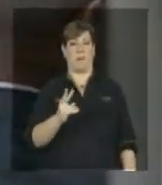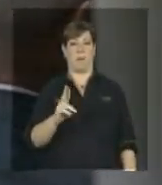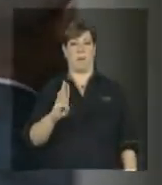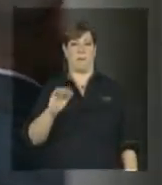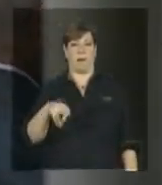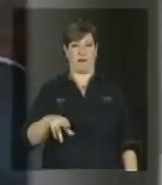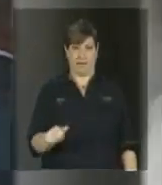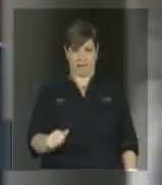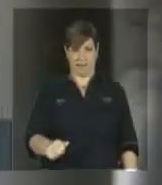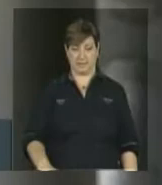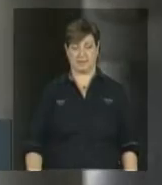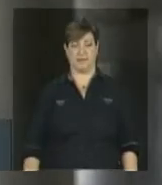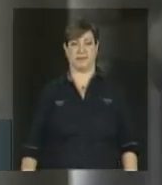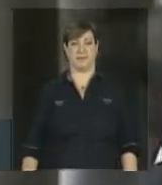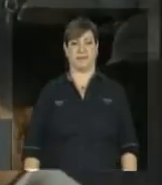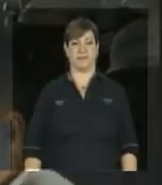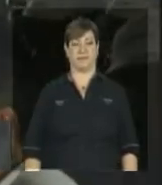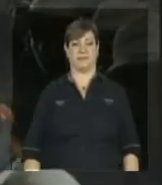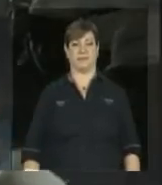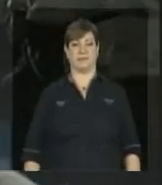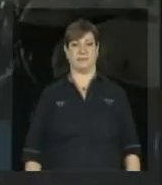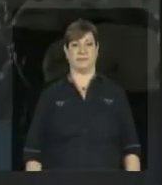Urbana.